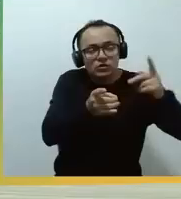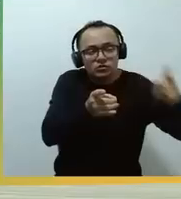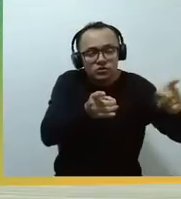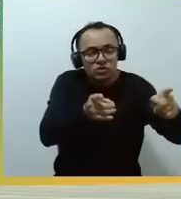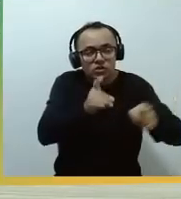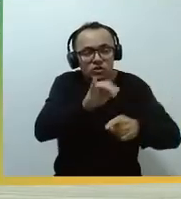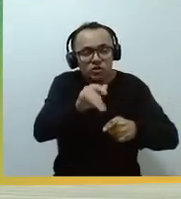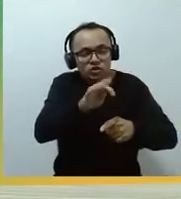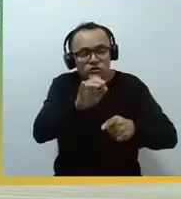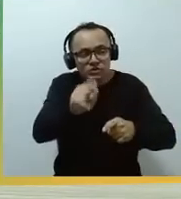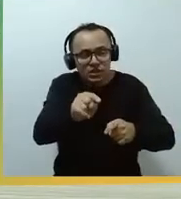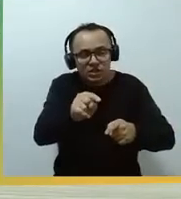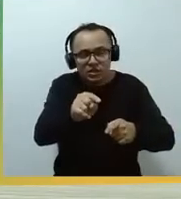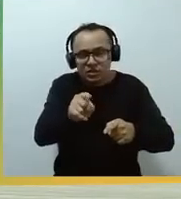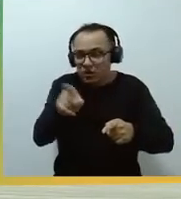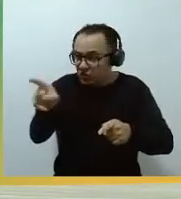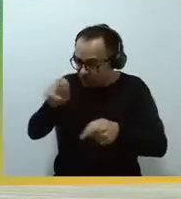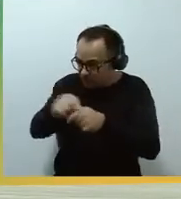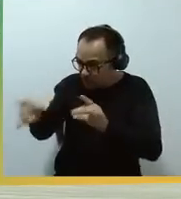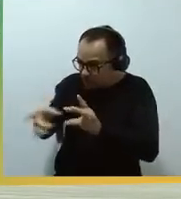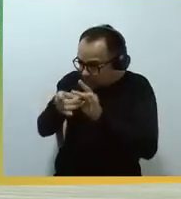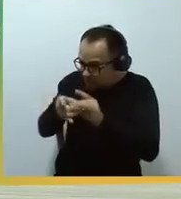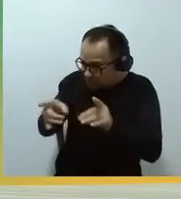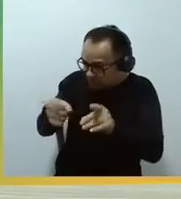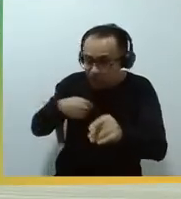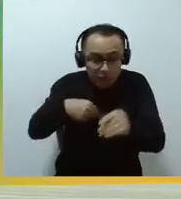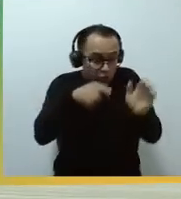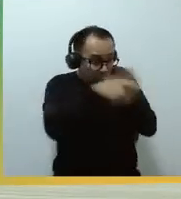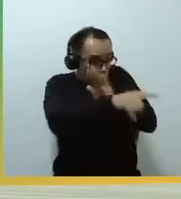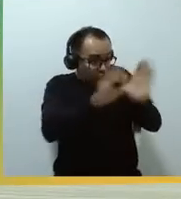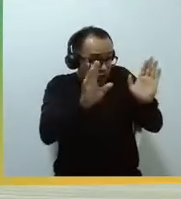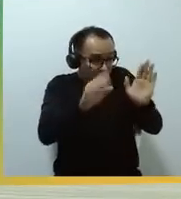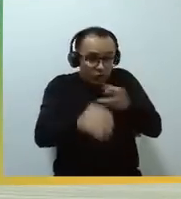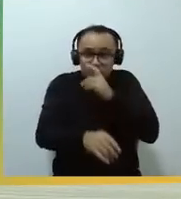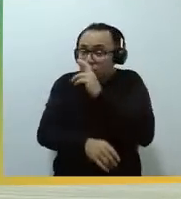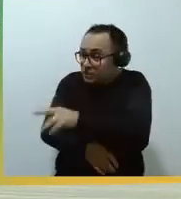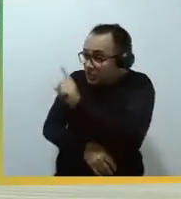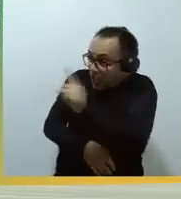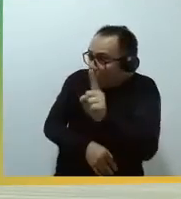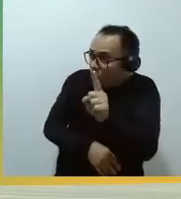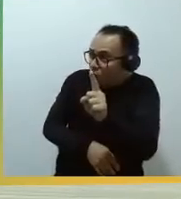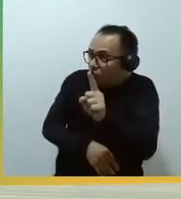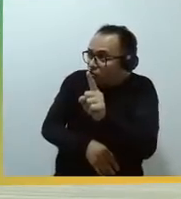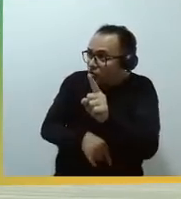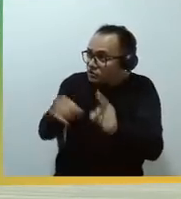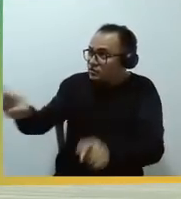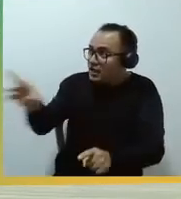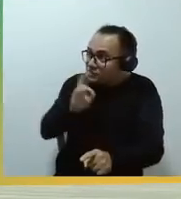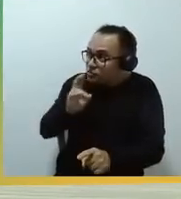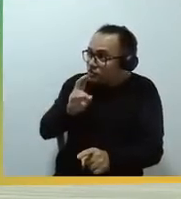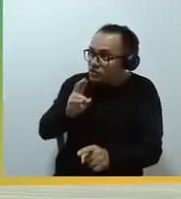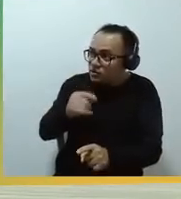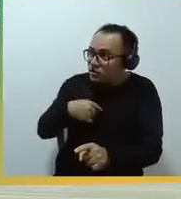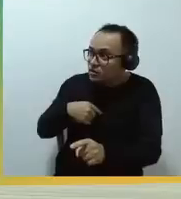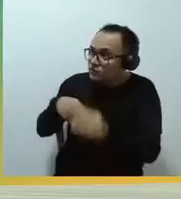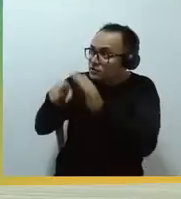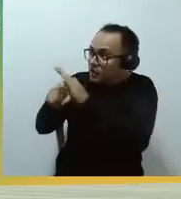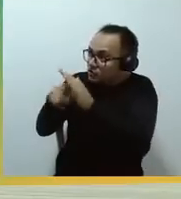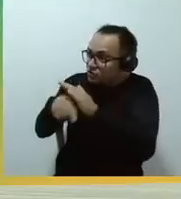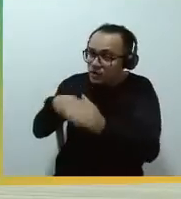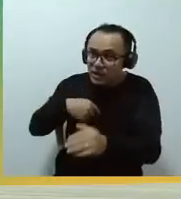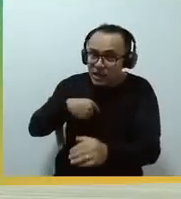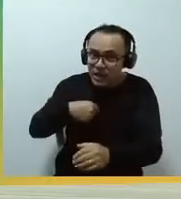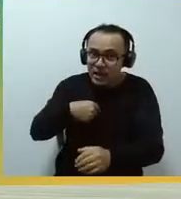fazendo uma ligação minha com ele? Não, eu estou perguntando para o senhor. Eu estou respondendo que não. Então o senhor me responde, o senhor não faz perguntas aqui. Quem faz perguntas aqui sou eu. Olha, eu não vim aqui